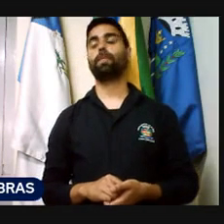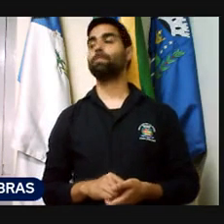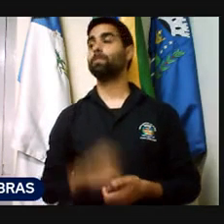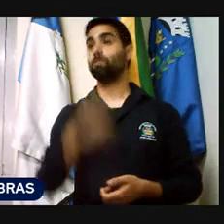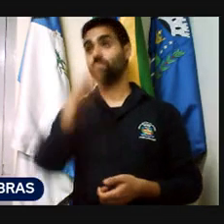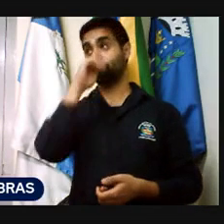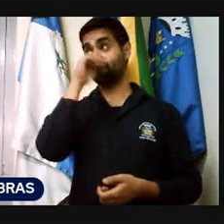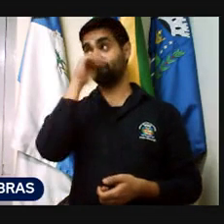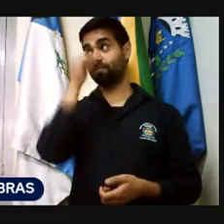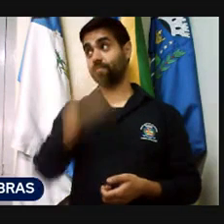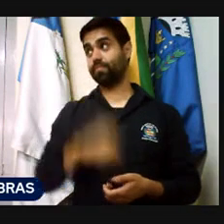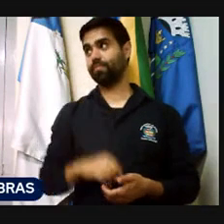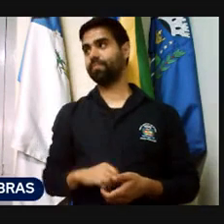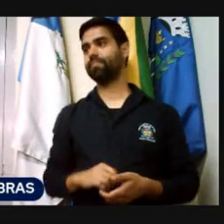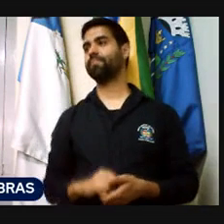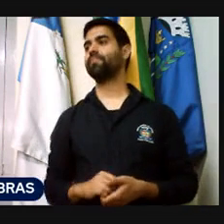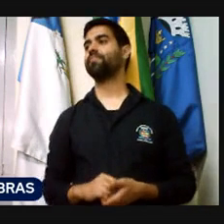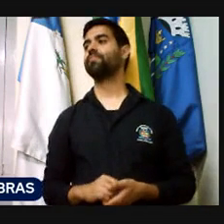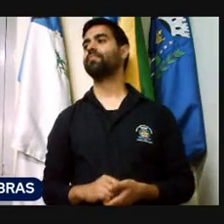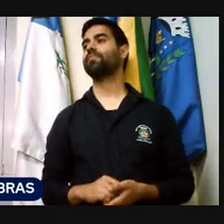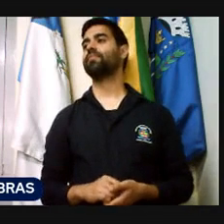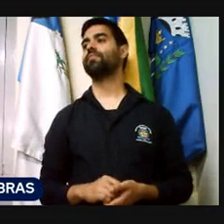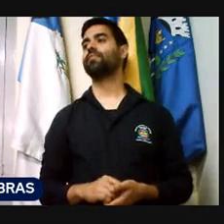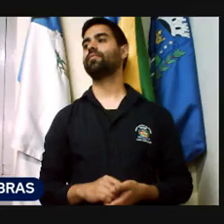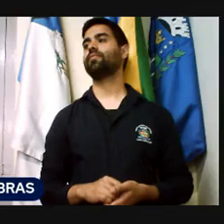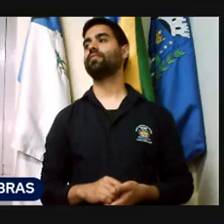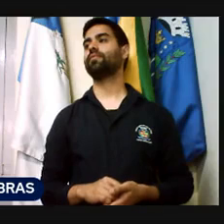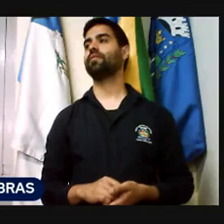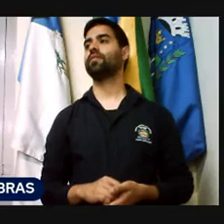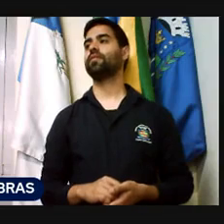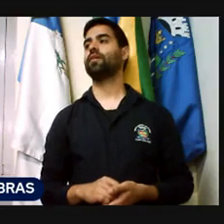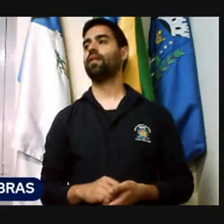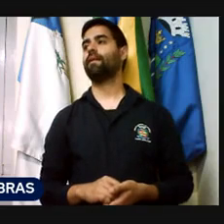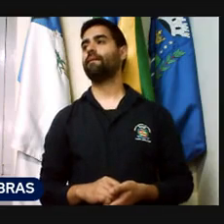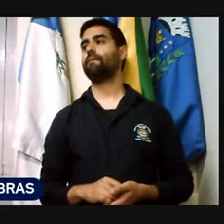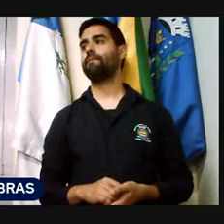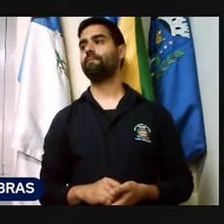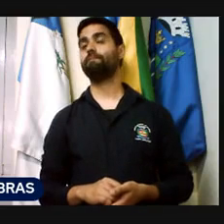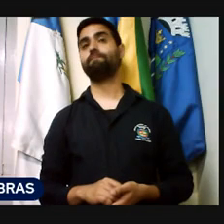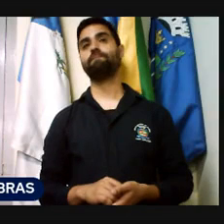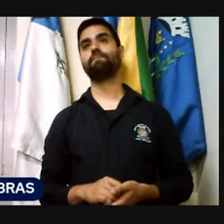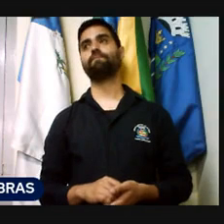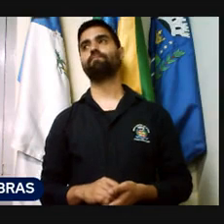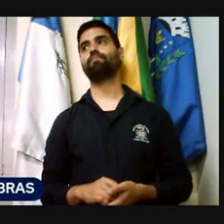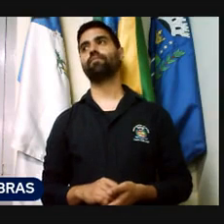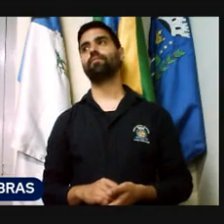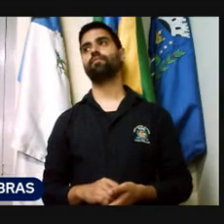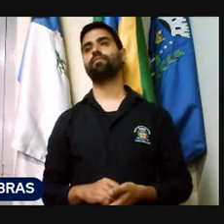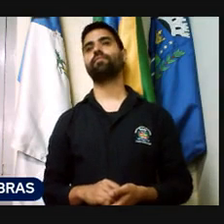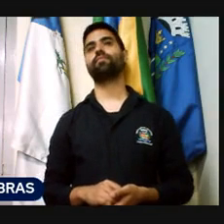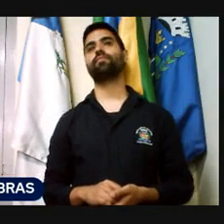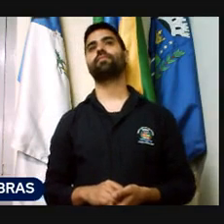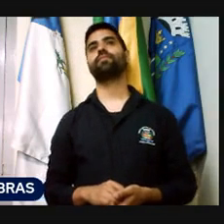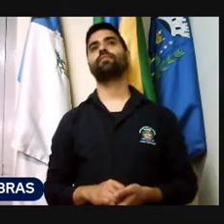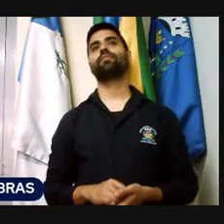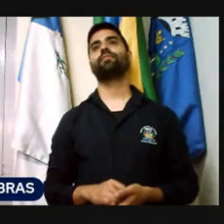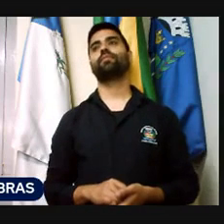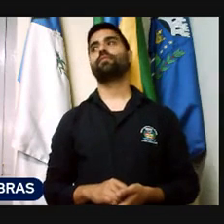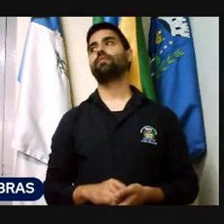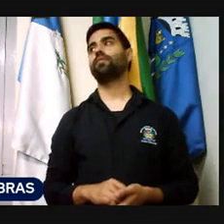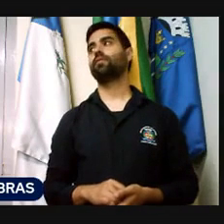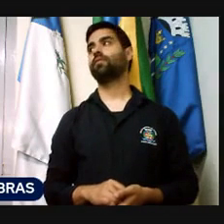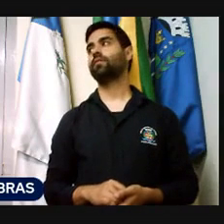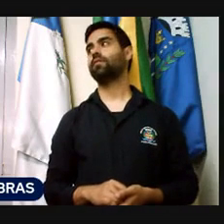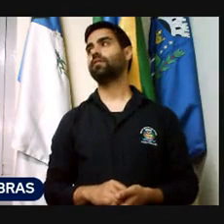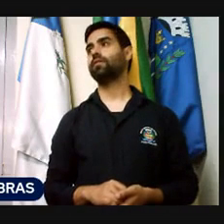Fábio Jorge. Vereador Mauri. Vereador Zé Reinaldo, aprova. Vereador Celcino Bar. Vereador Pedro Gasso.